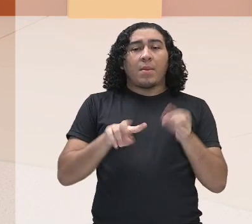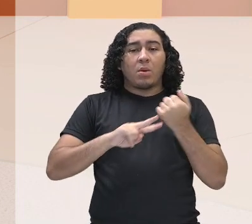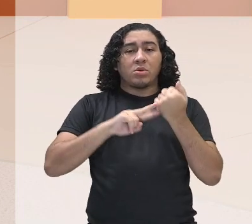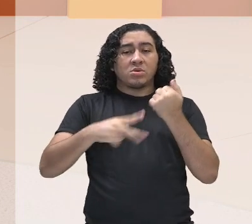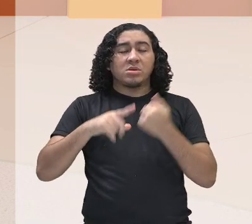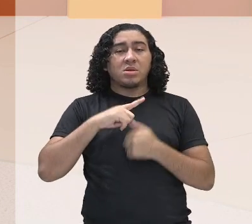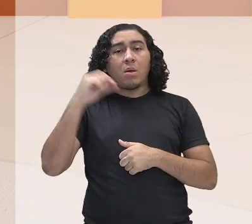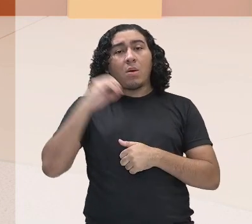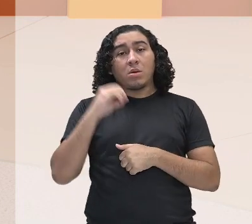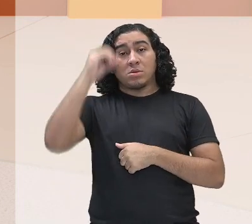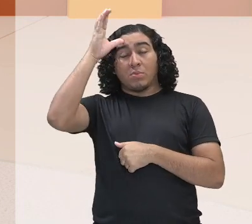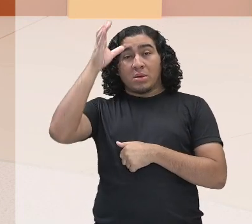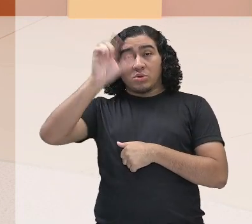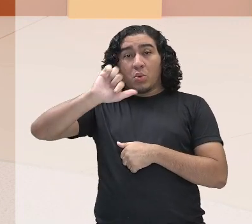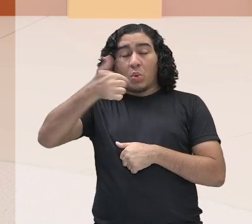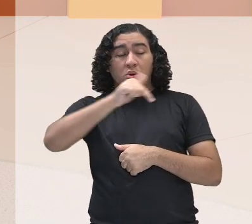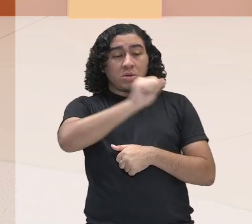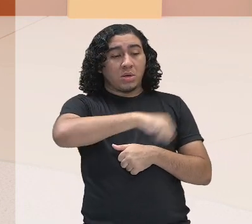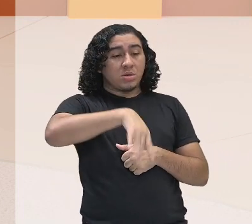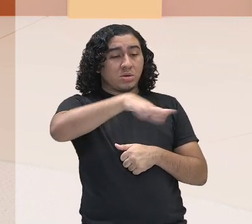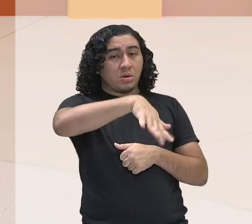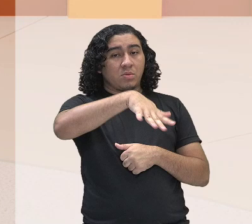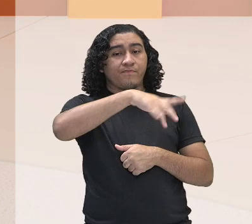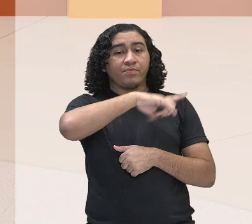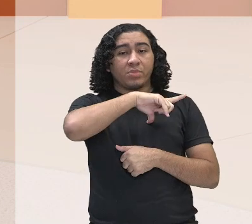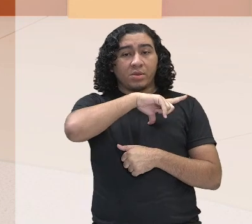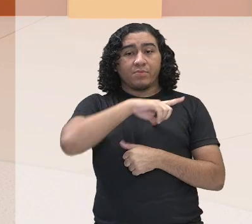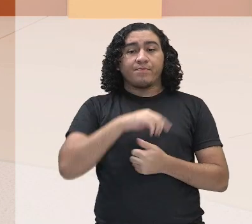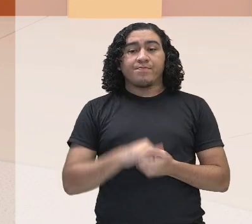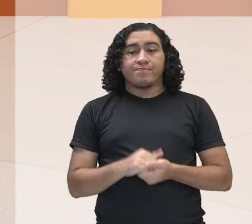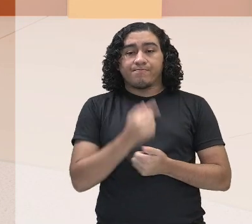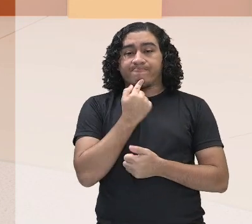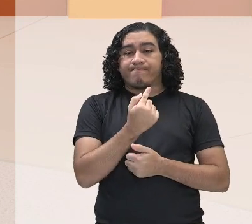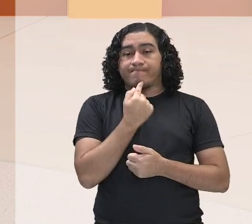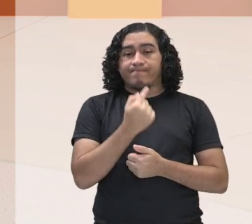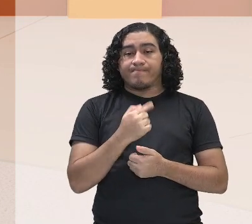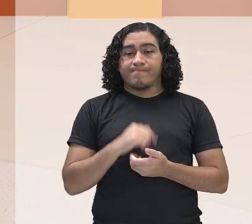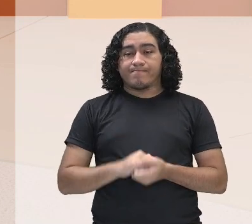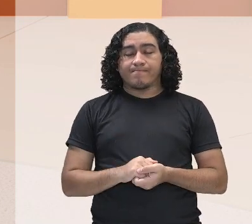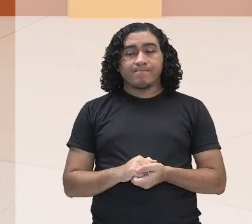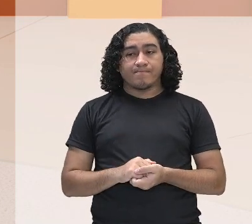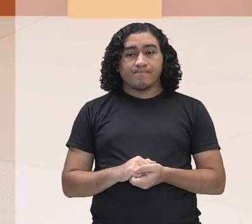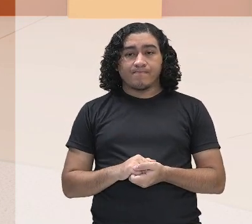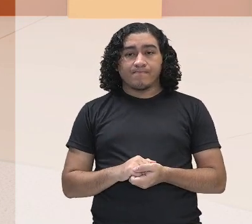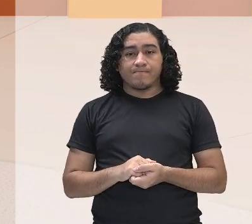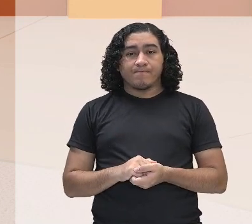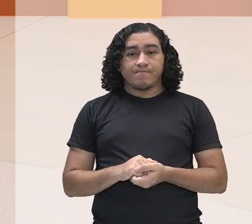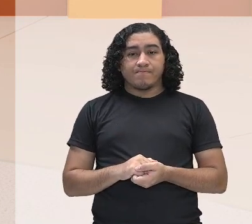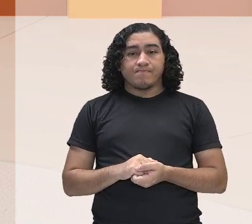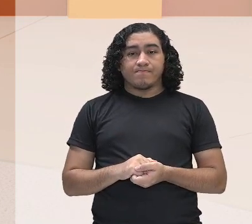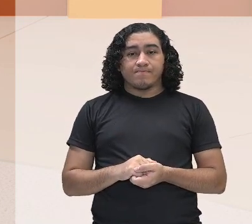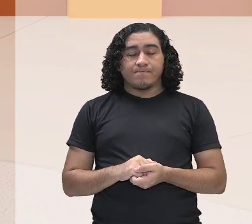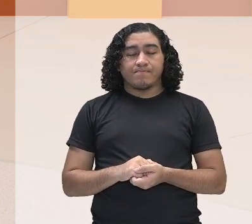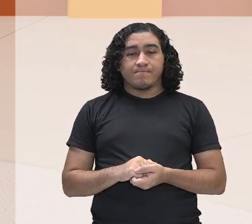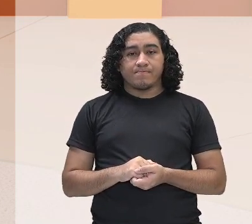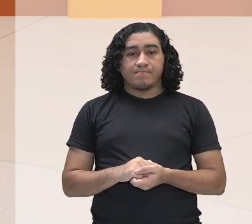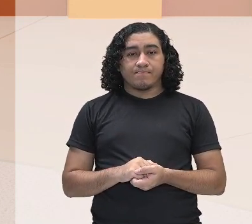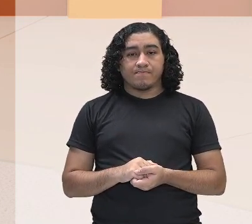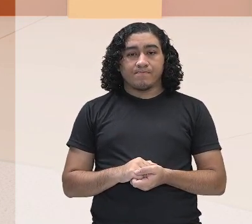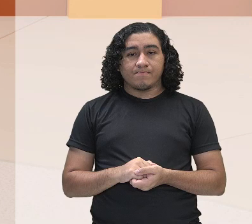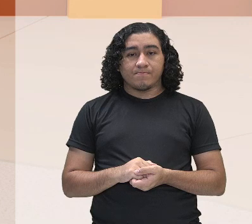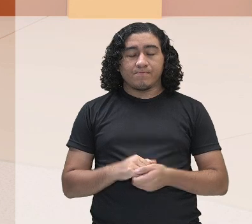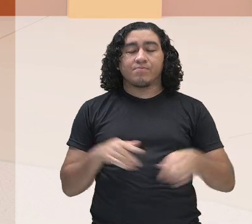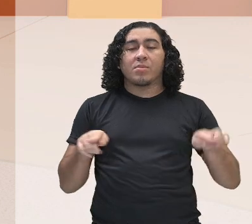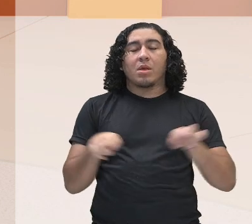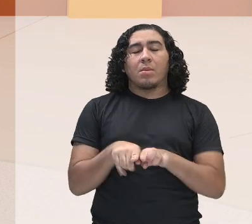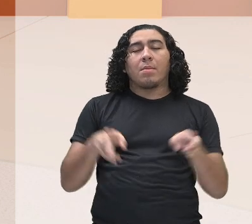o conhecimento das outras regiões que estavam ali próximas, tá bom? Além disso, a gente vai observar também